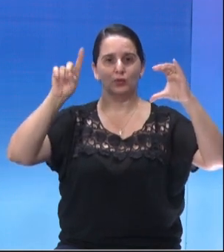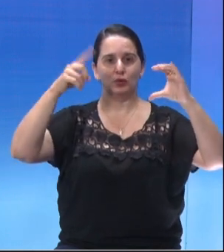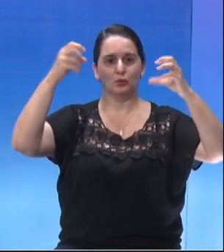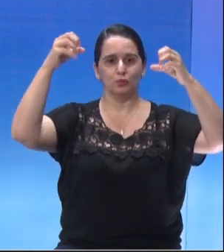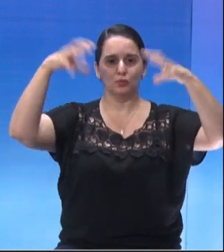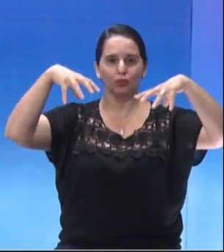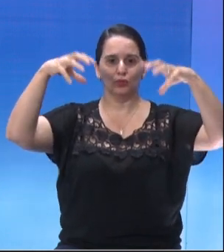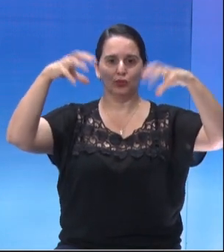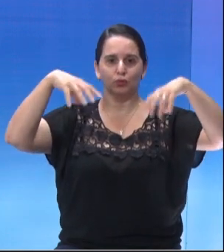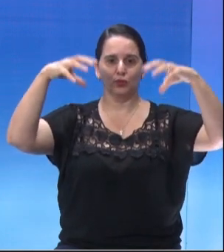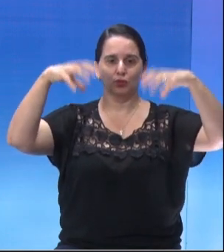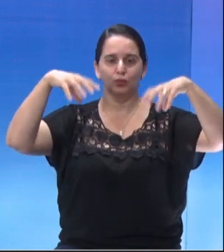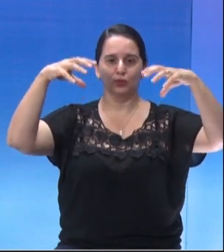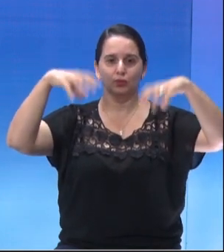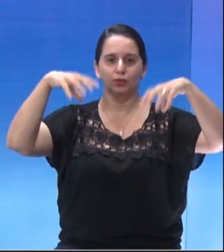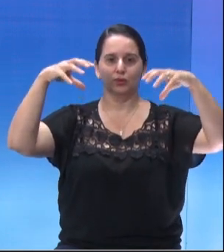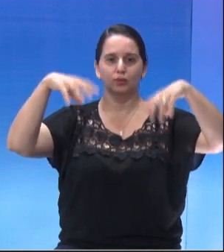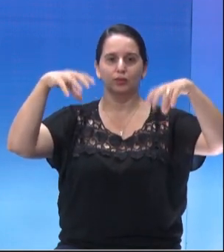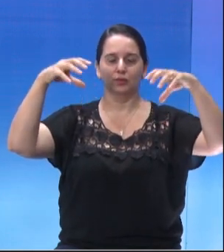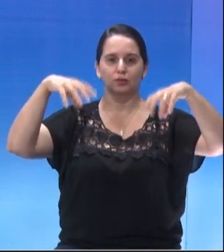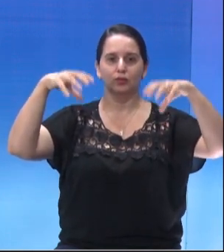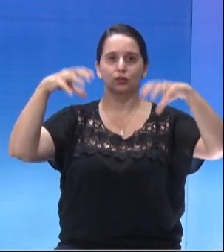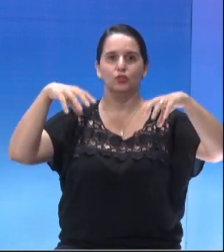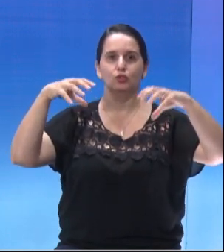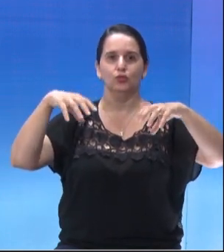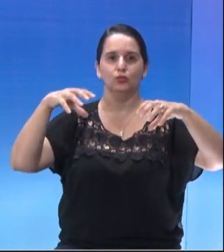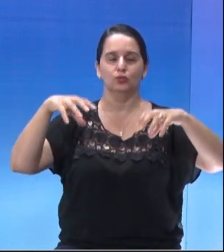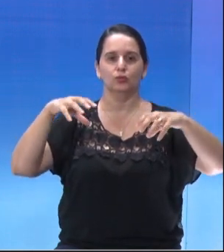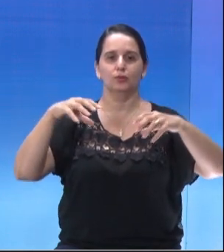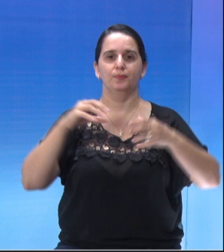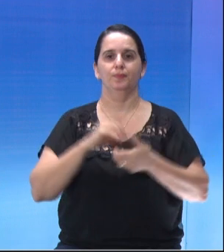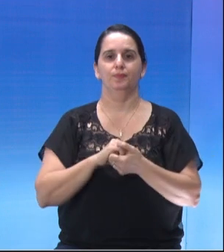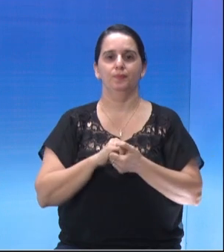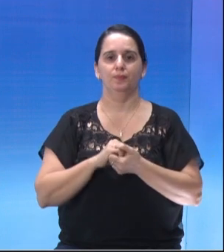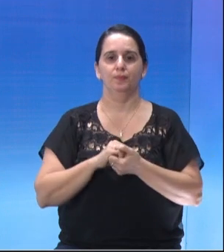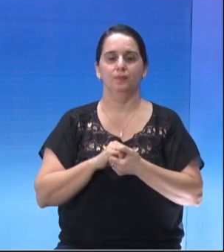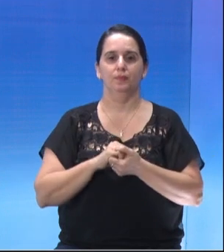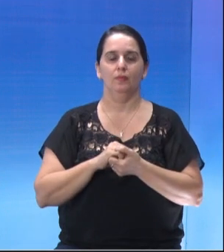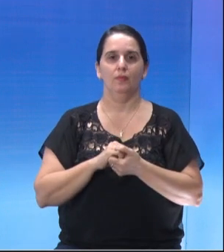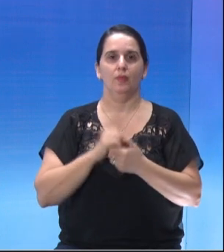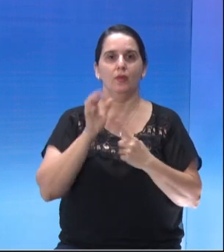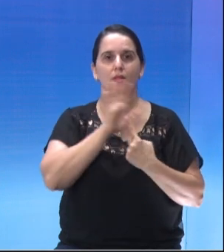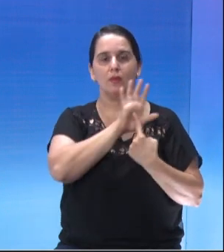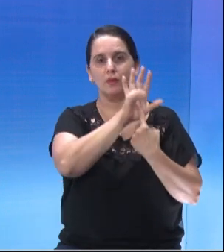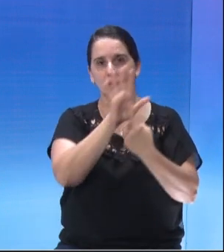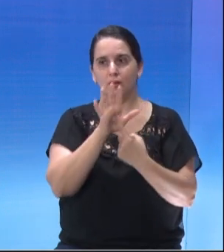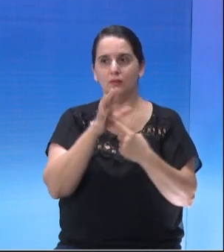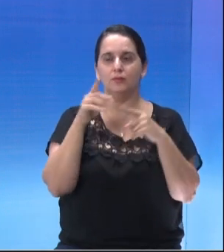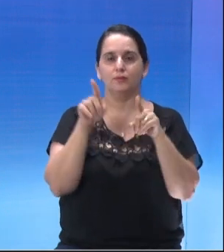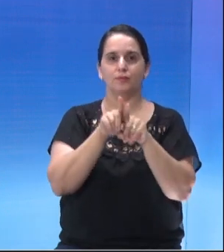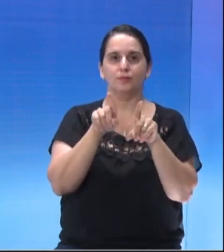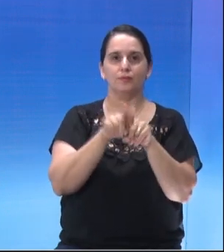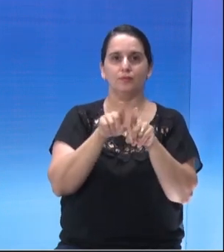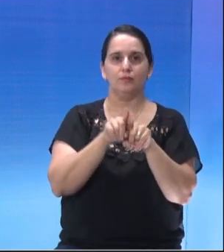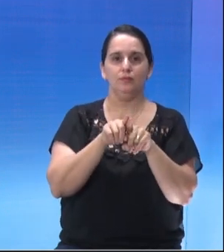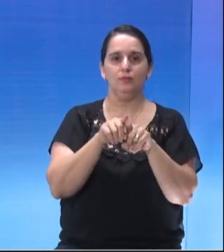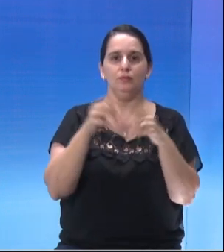e, por consequência, elas precipitam na forma de chuva. Trazendo